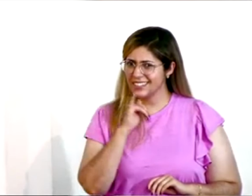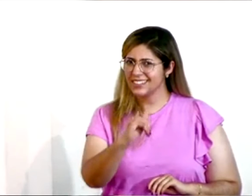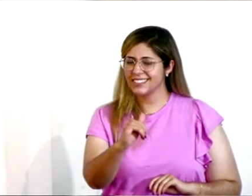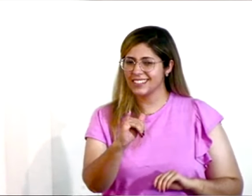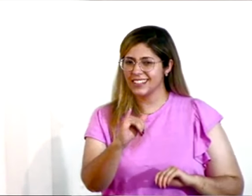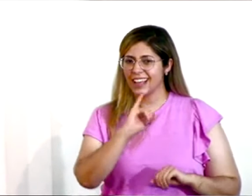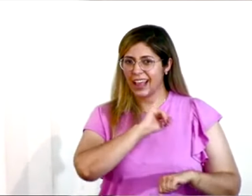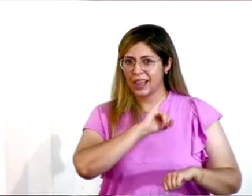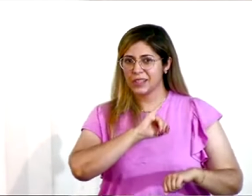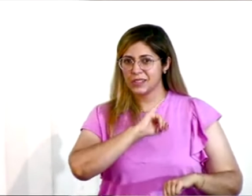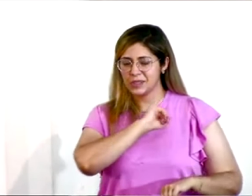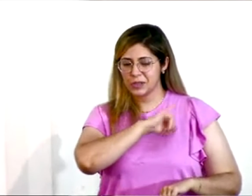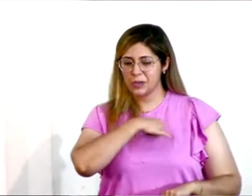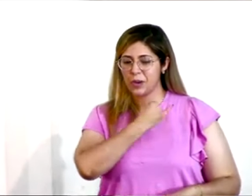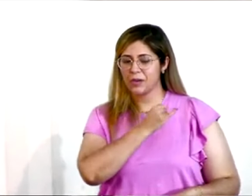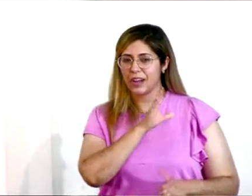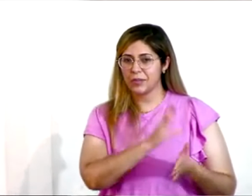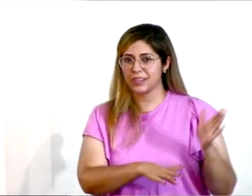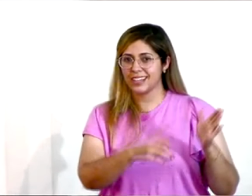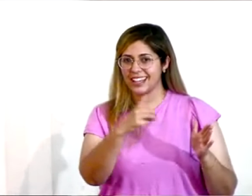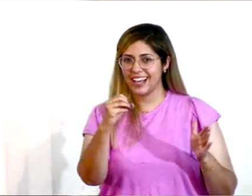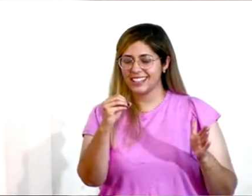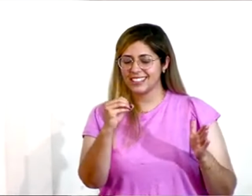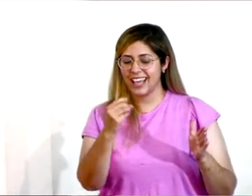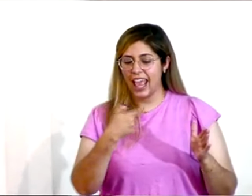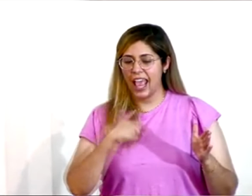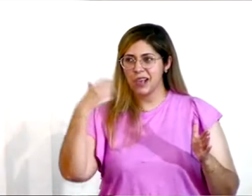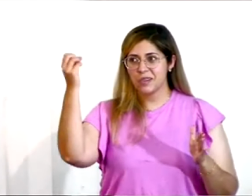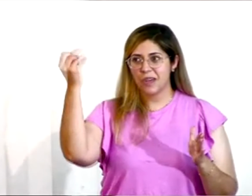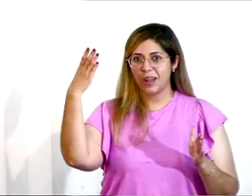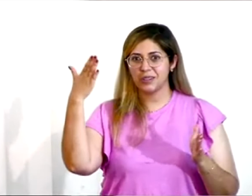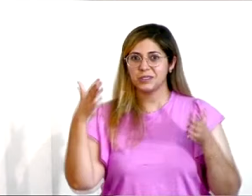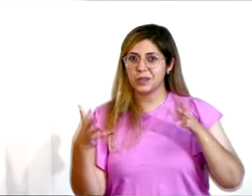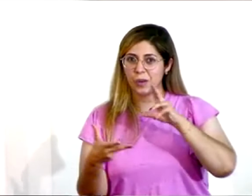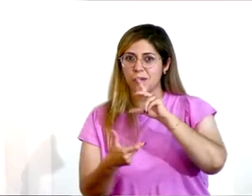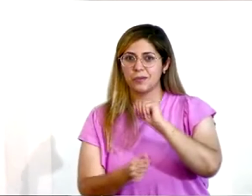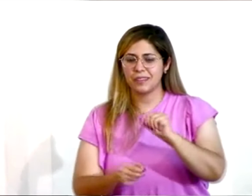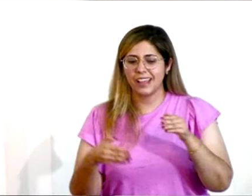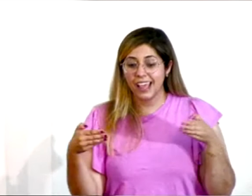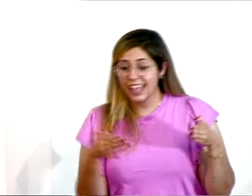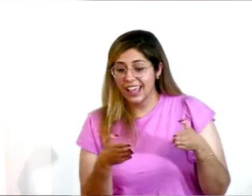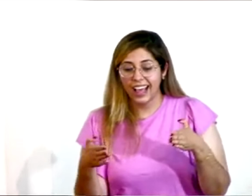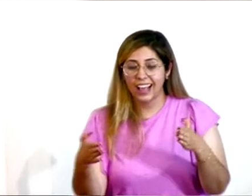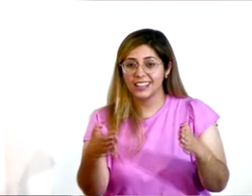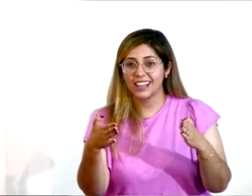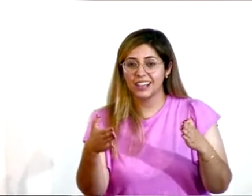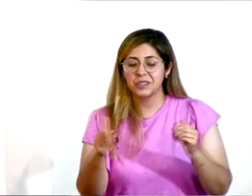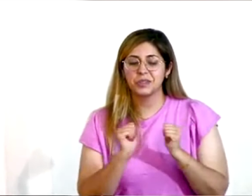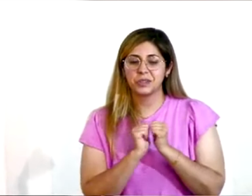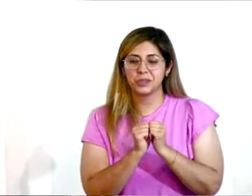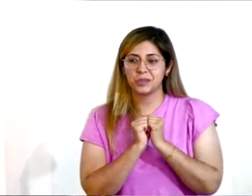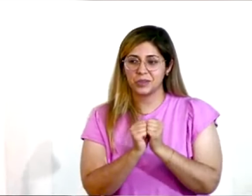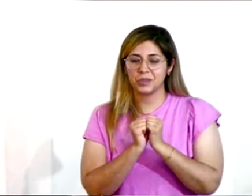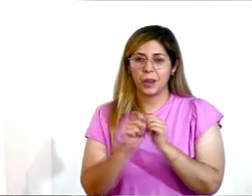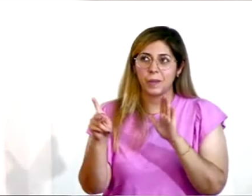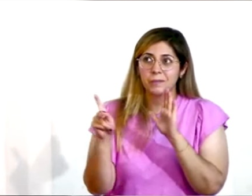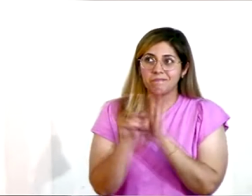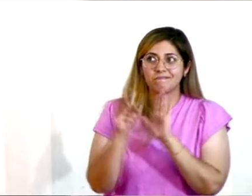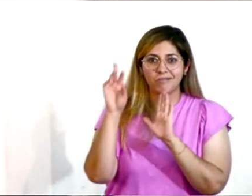João 10, eu sou a luz do mundo. Quem anda atrás de mim, ou quem anda comigo, não anda nas